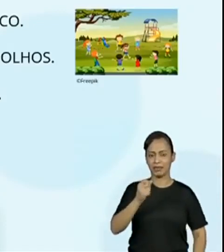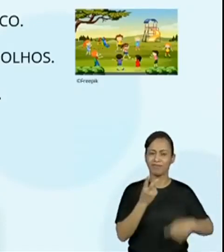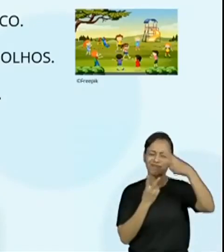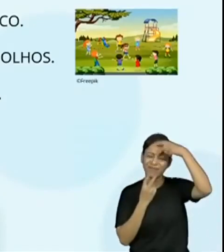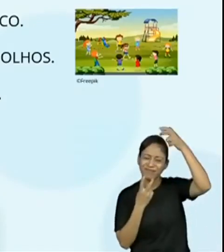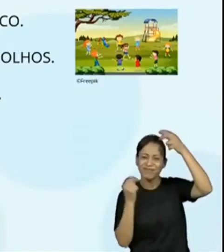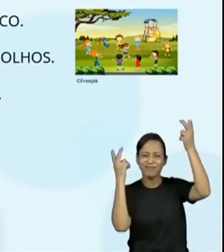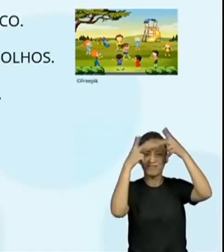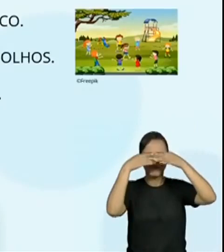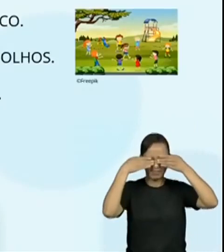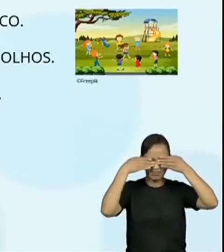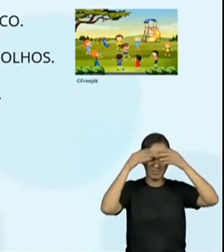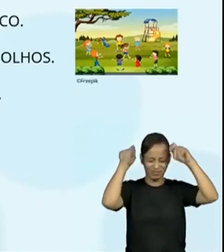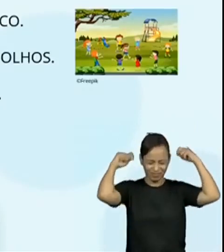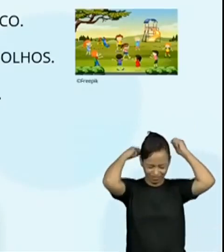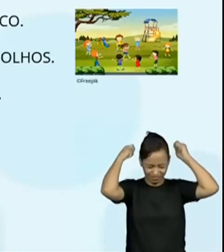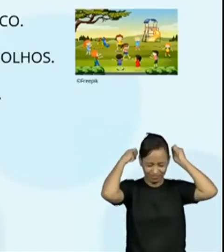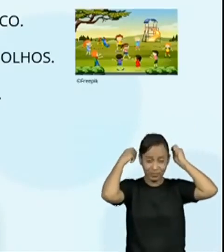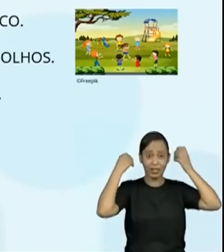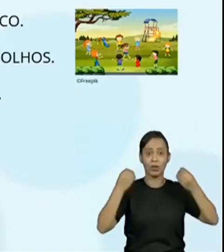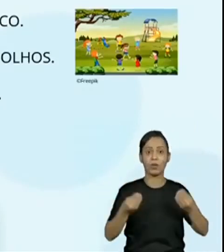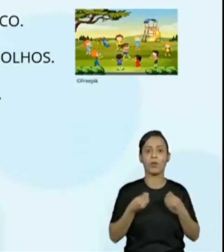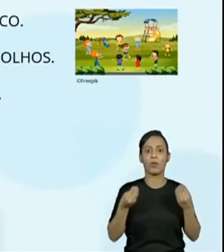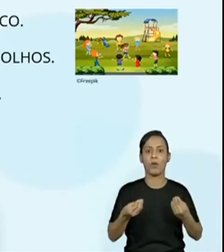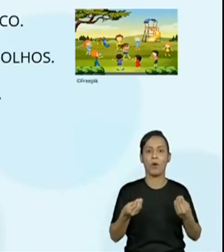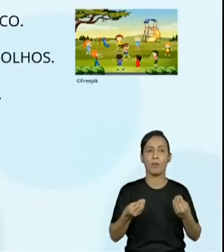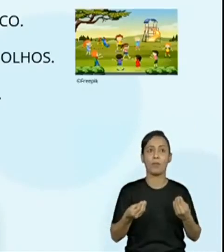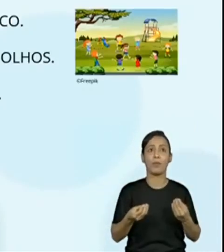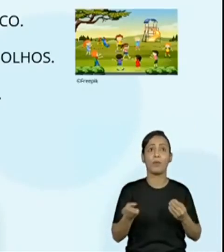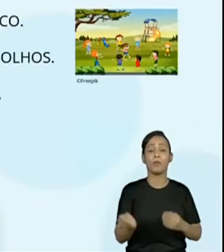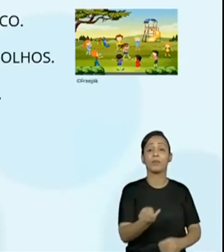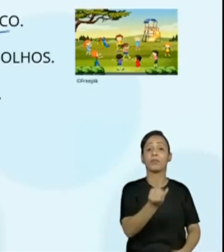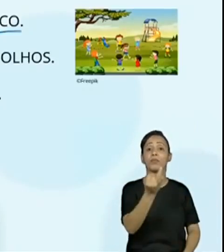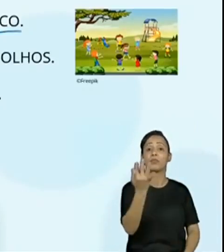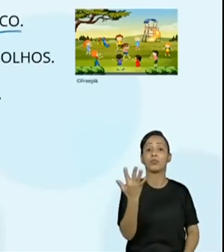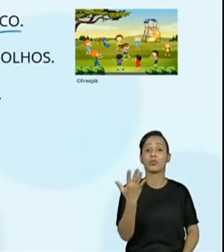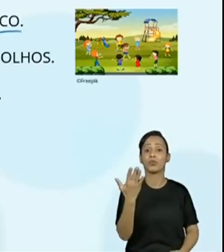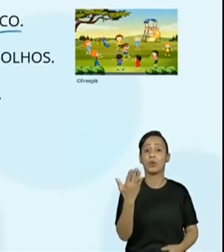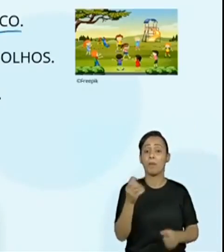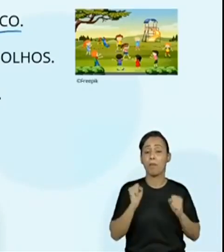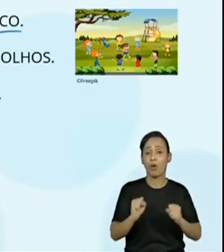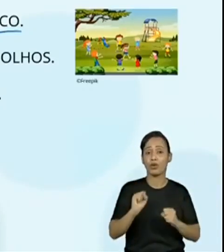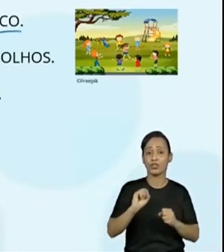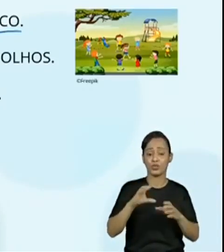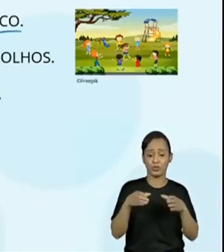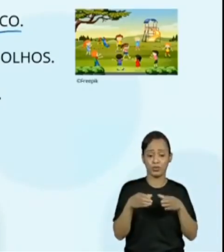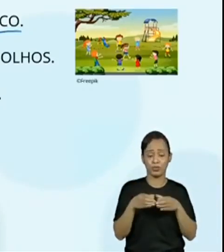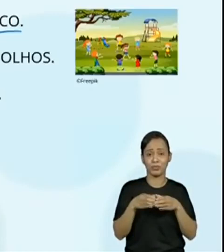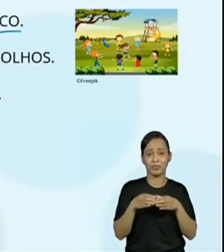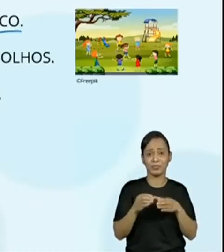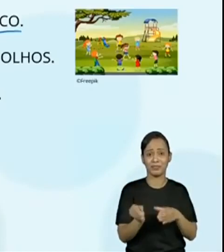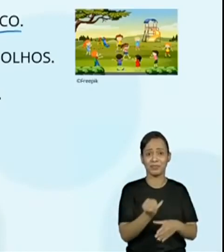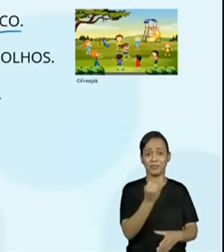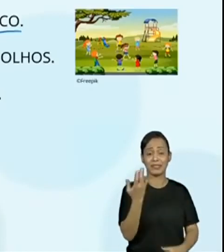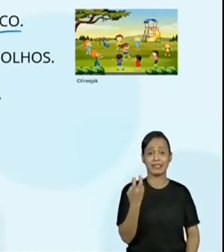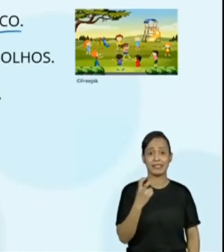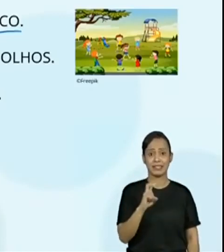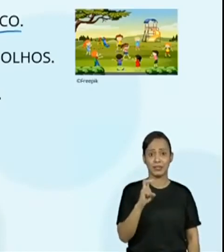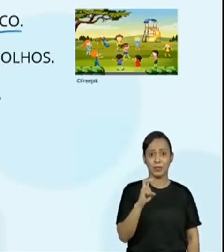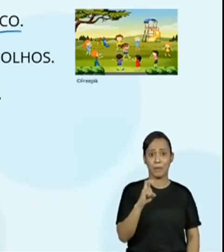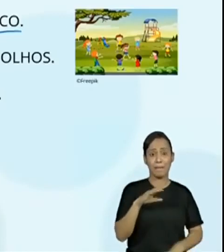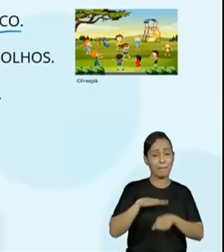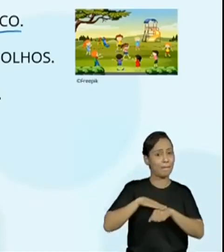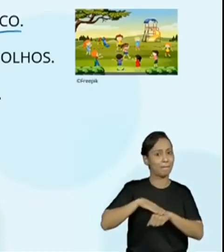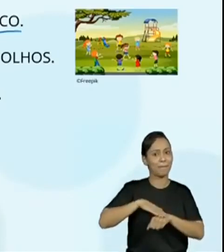cega. Número de participantes, a partir de 5. Passou de 5,